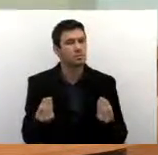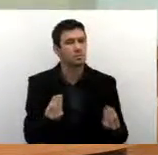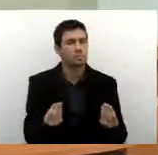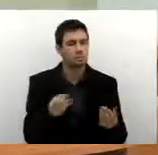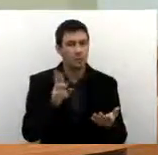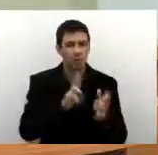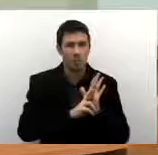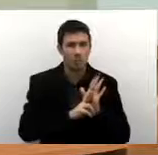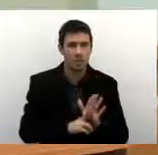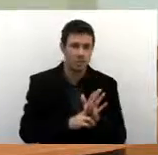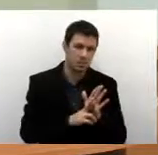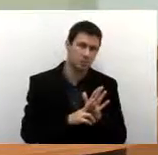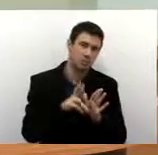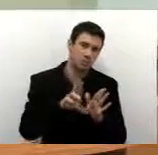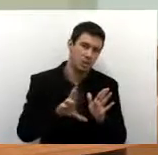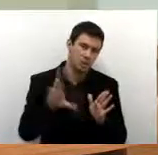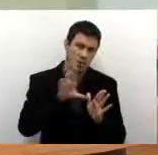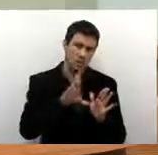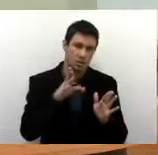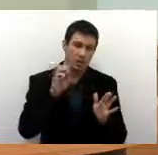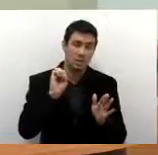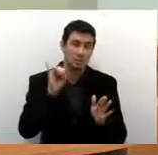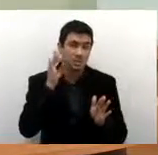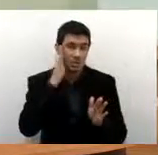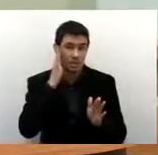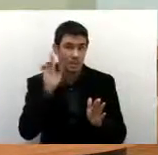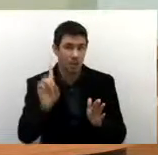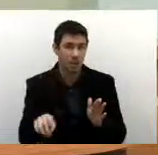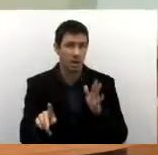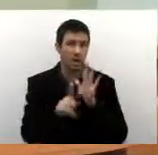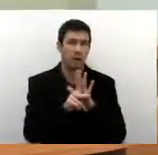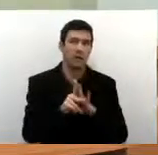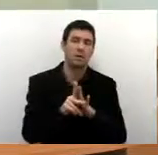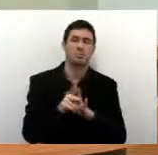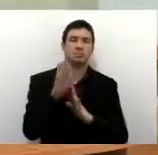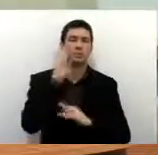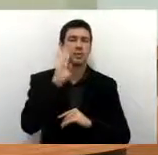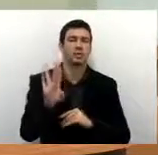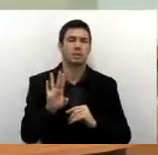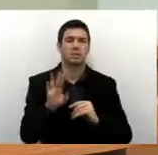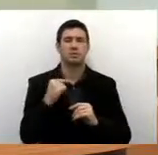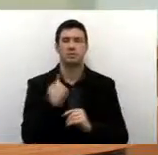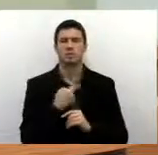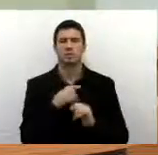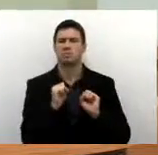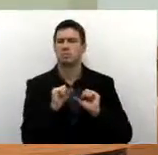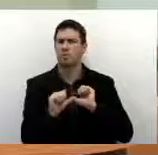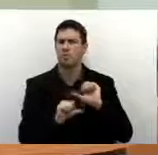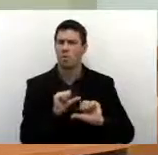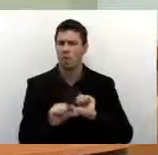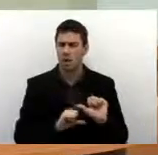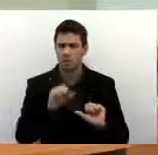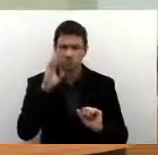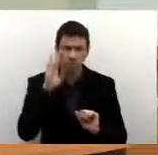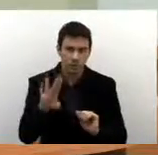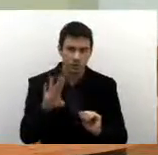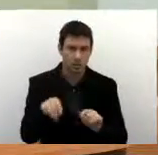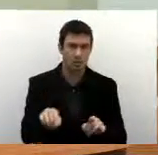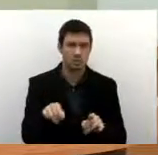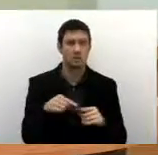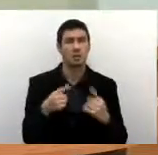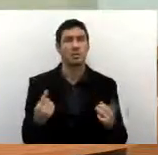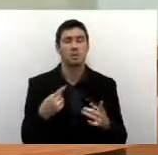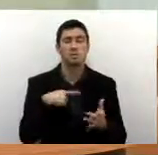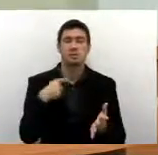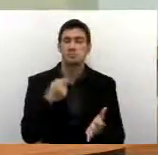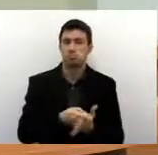da região para ver se aquilo é prioridade. Se nós não podemos mudar essa prioridade. Provar para eles que, de acordo